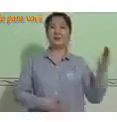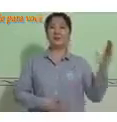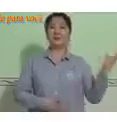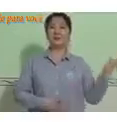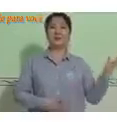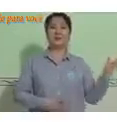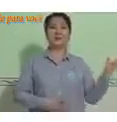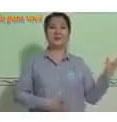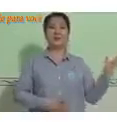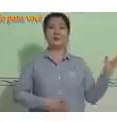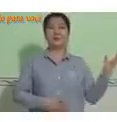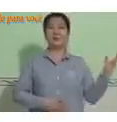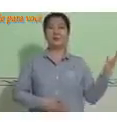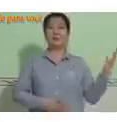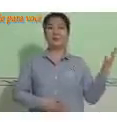colesterol.